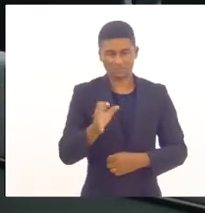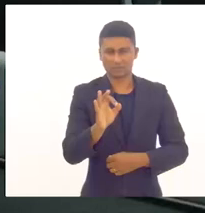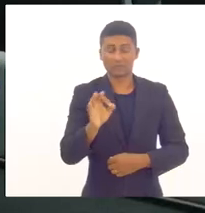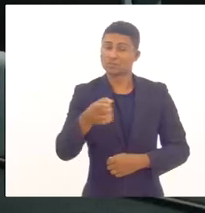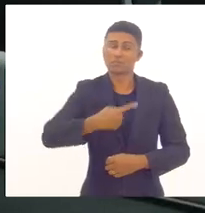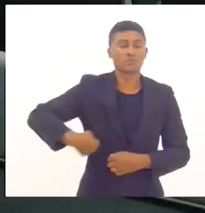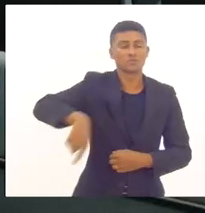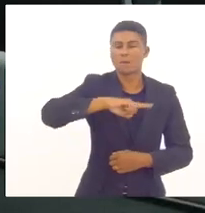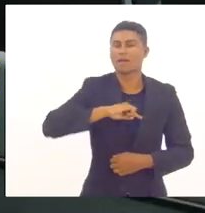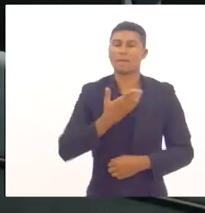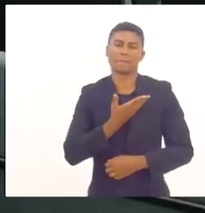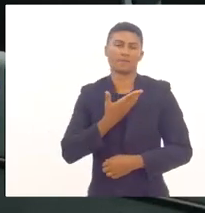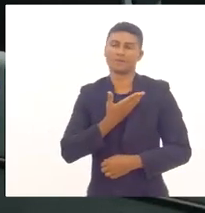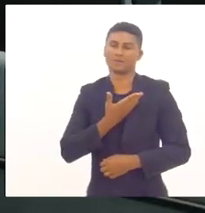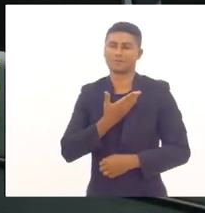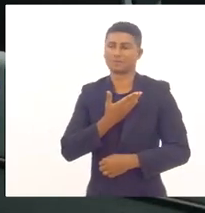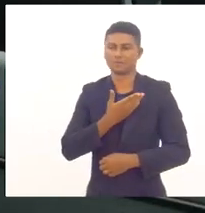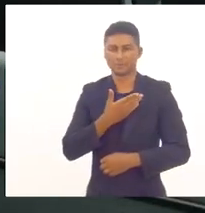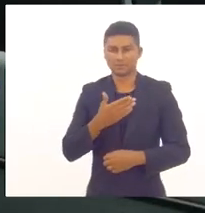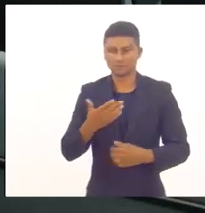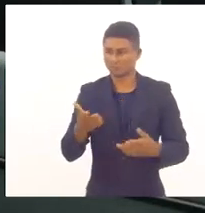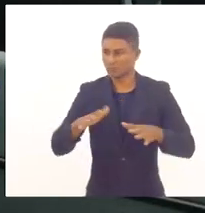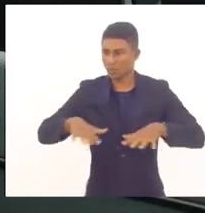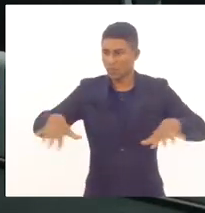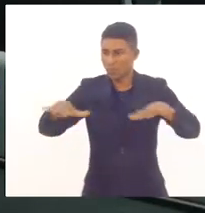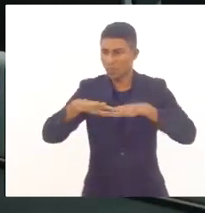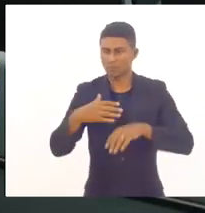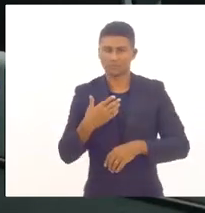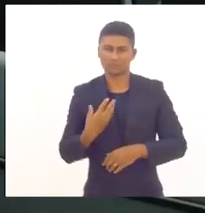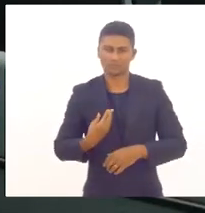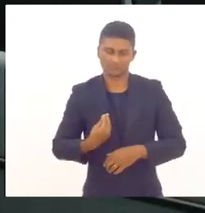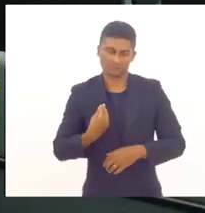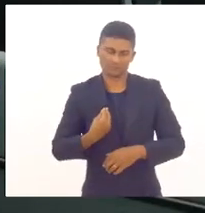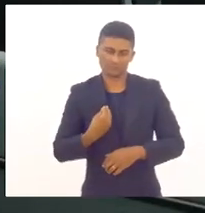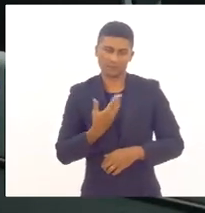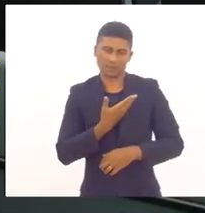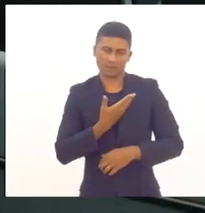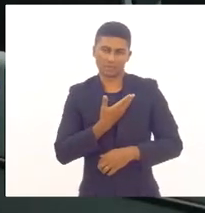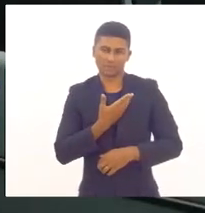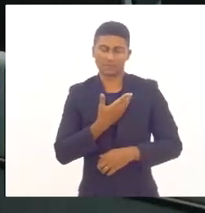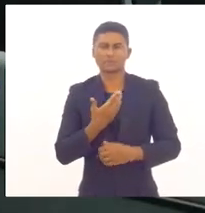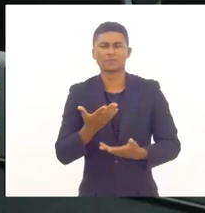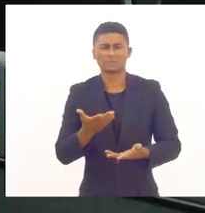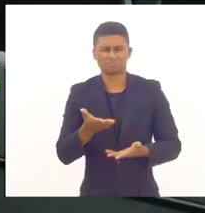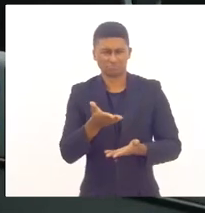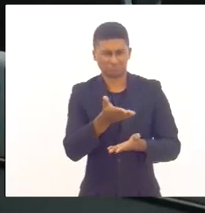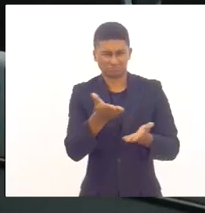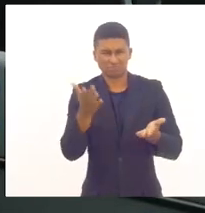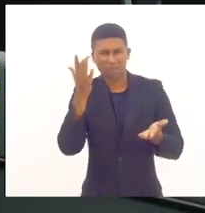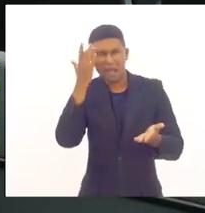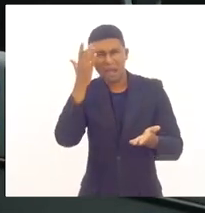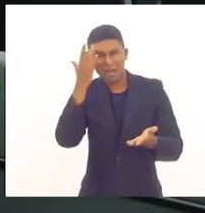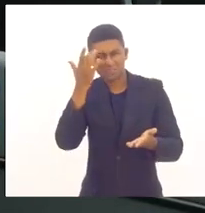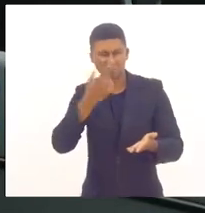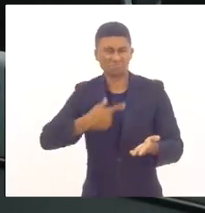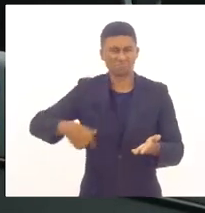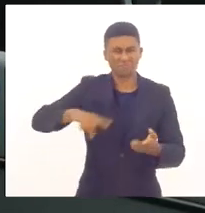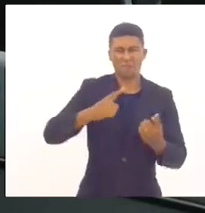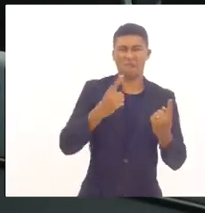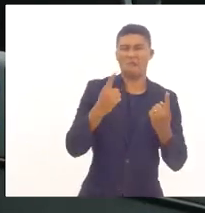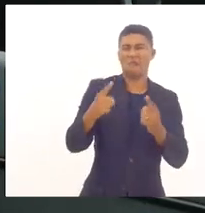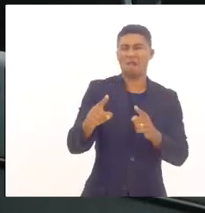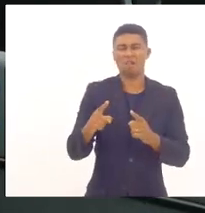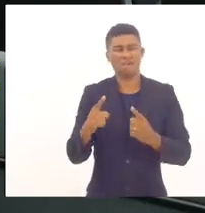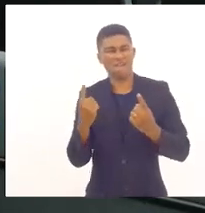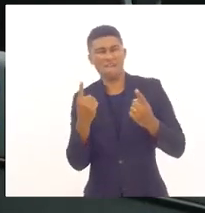mesma categoria. Então, é bom a gente aparar essas arestas para não acharem que nós estamos do outro lado do muro.